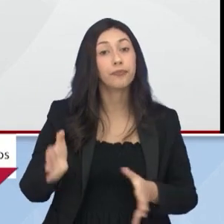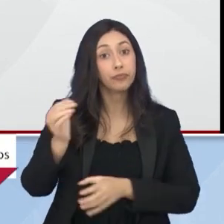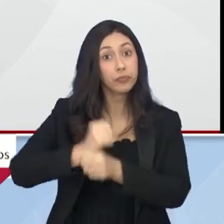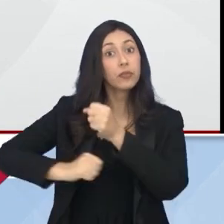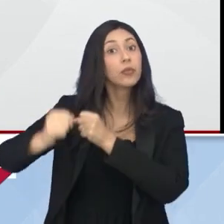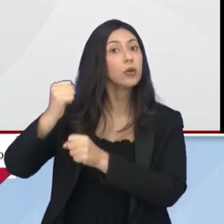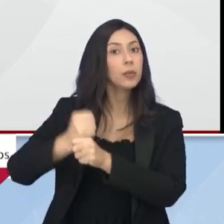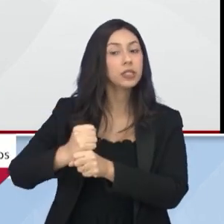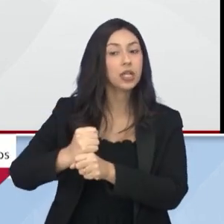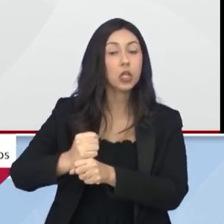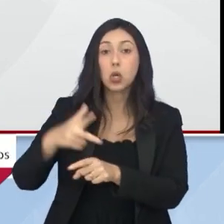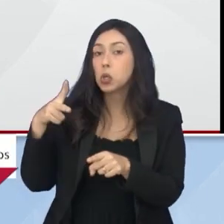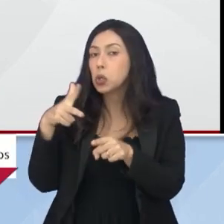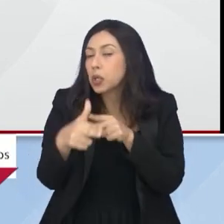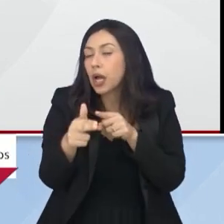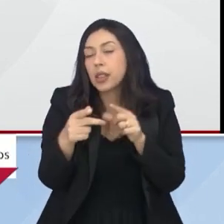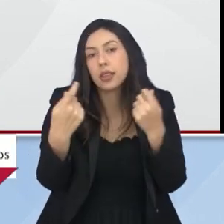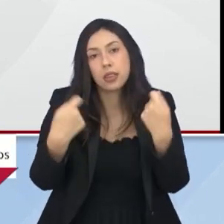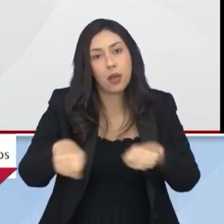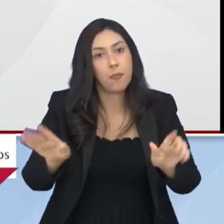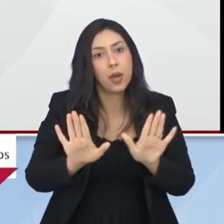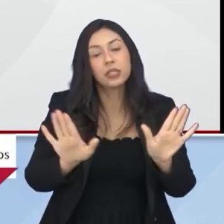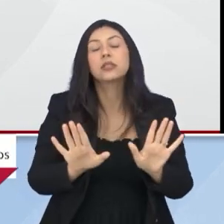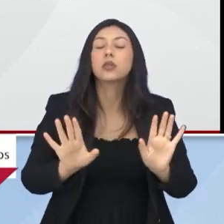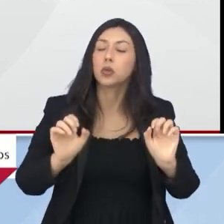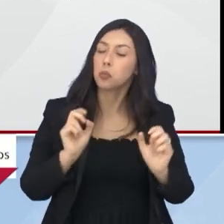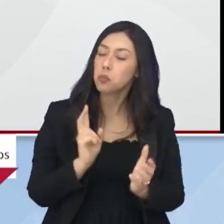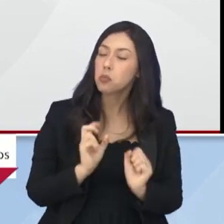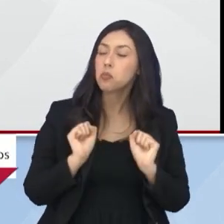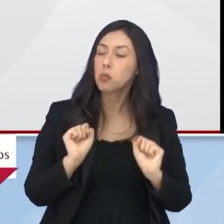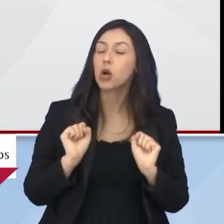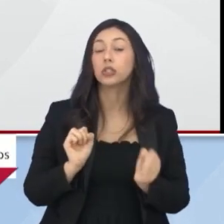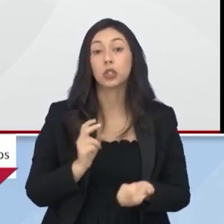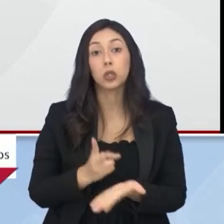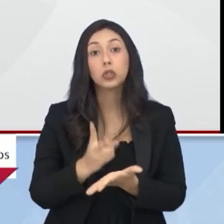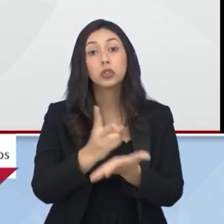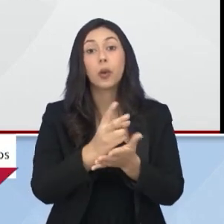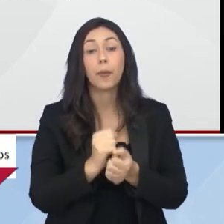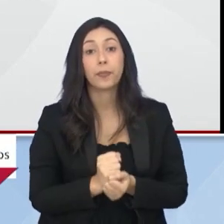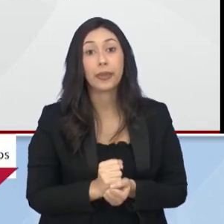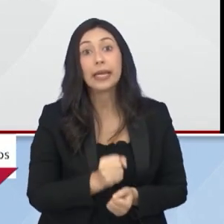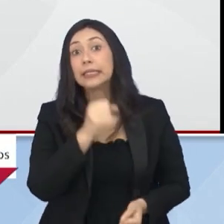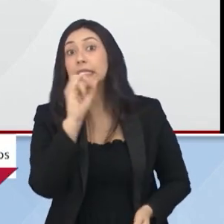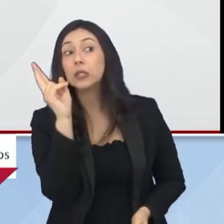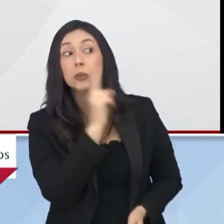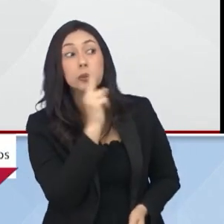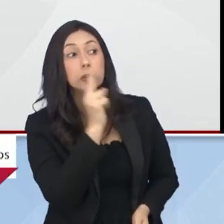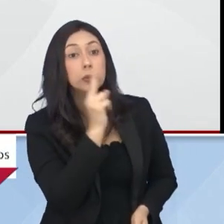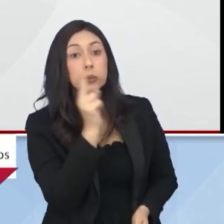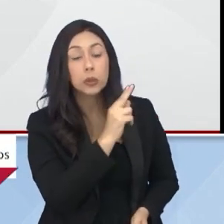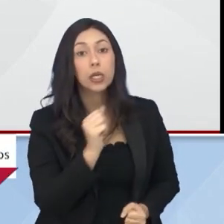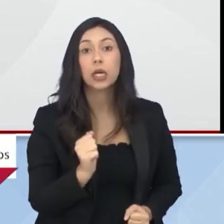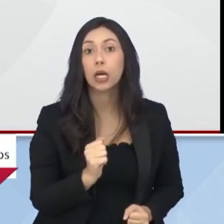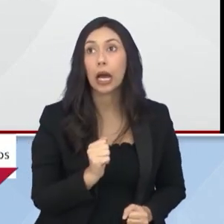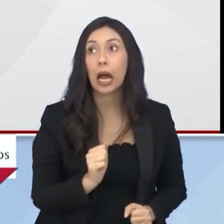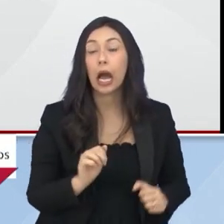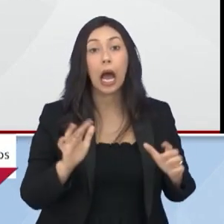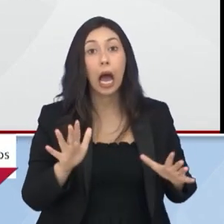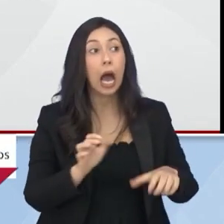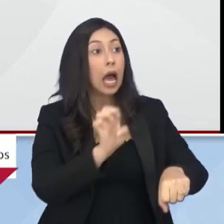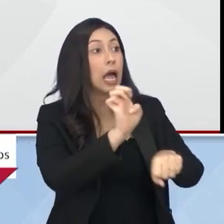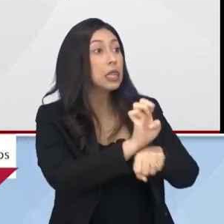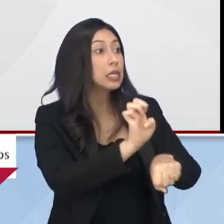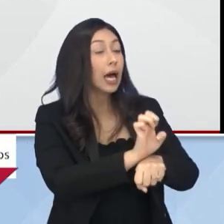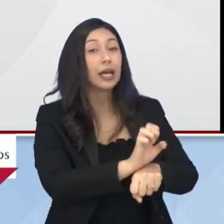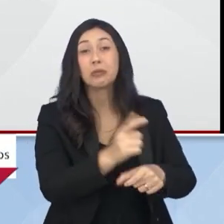isso eu não preciso cortar eu posso continuar fazendo Num caso de emergência nó estamos tendo aí no estado inteiro negócio da